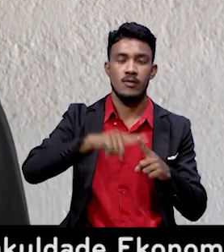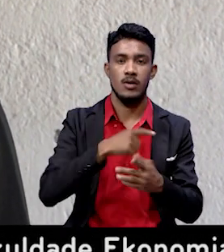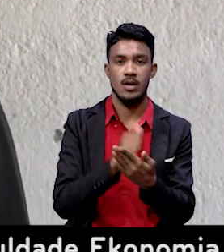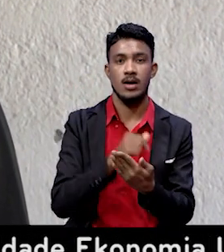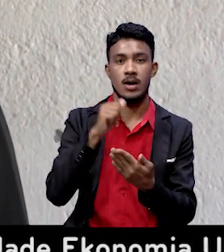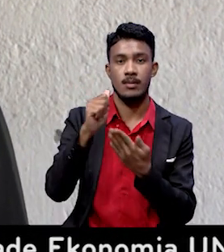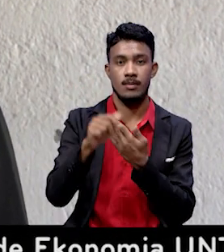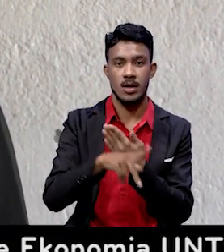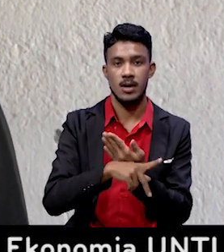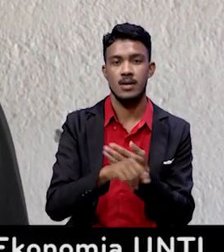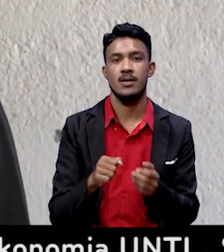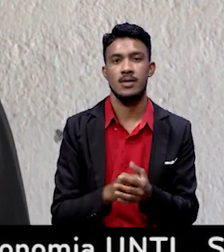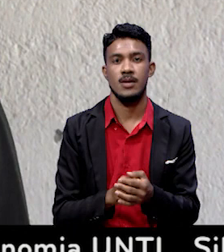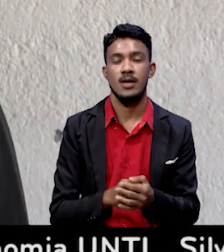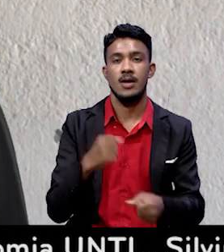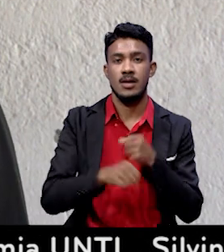de